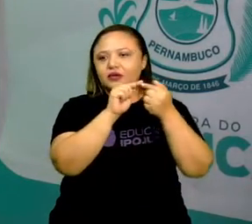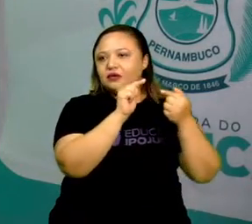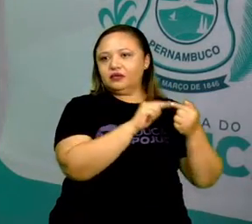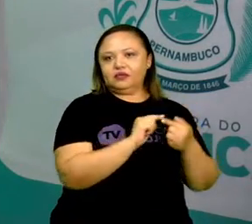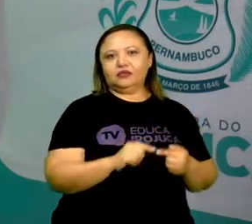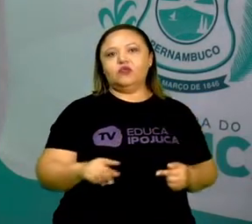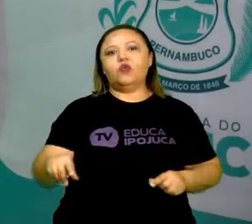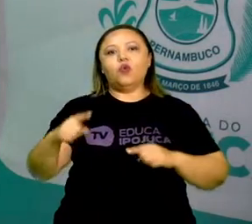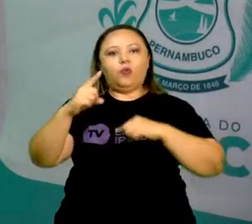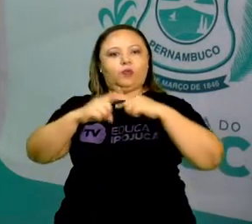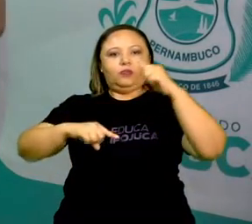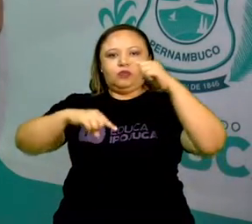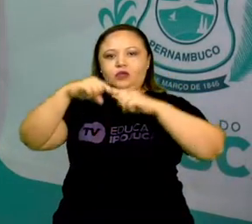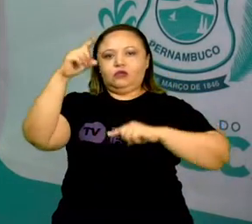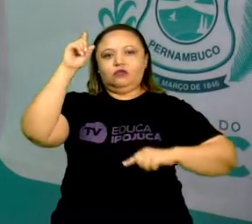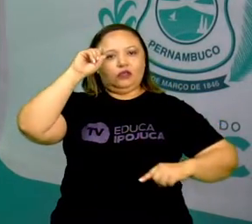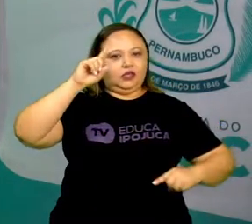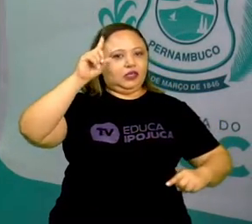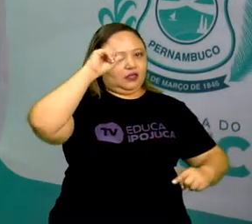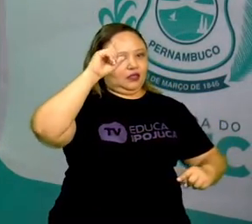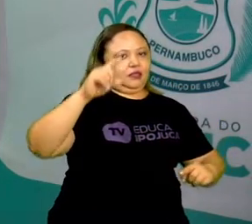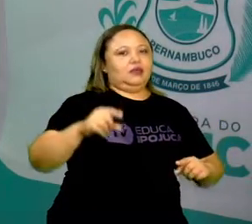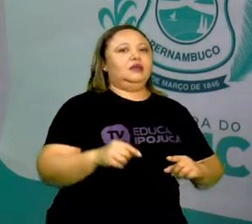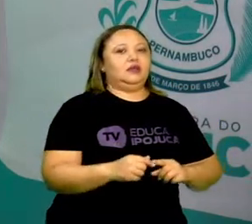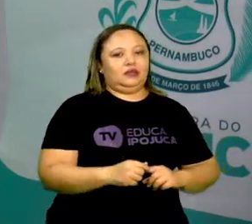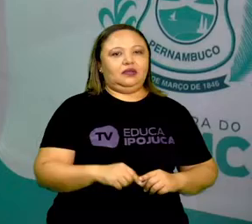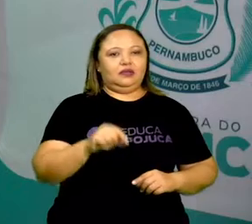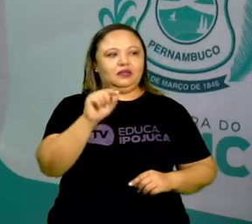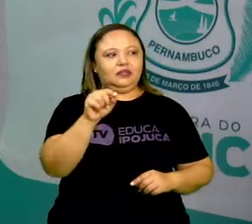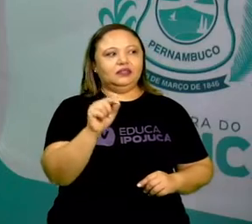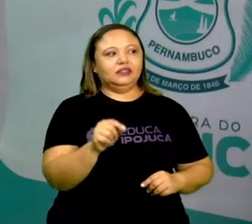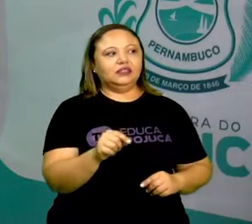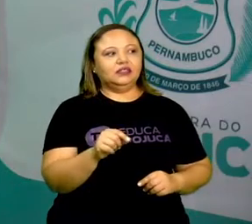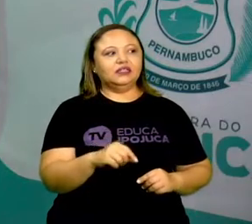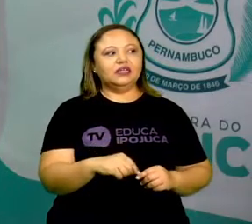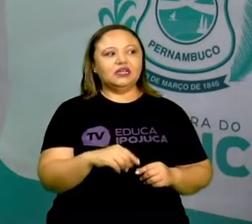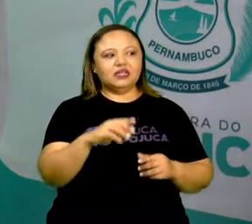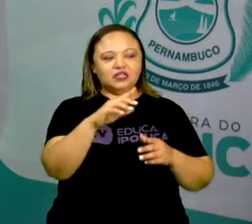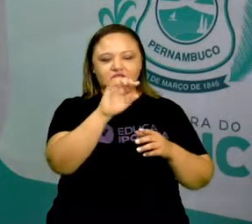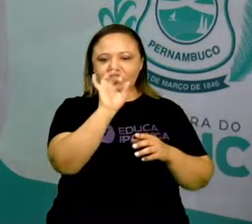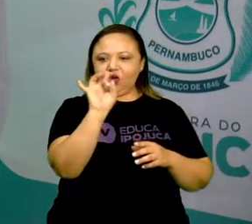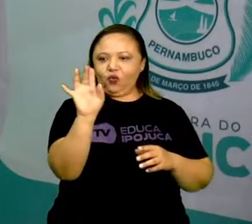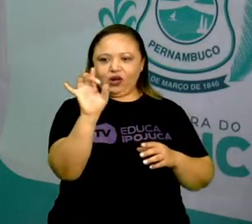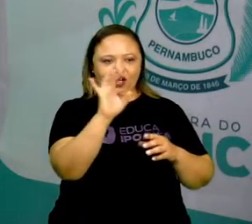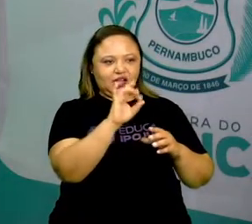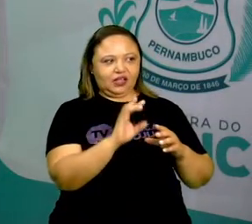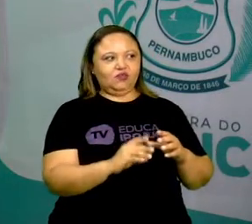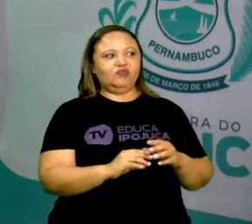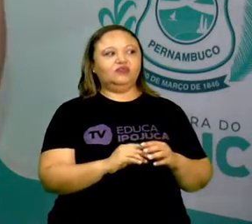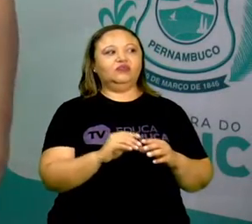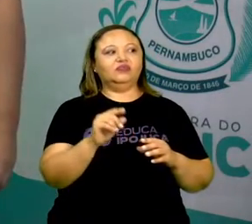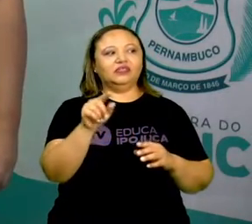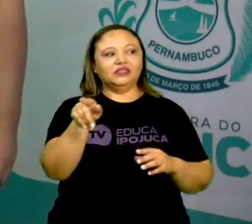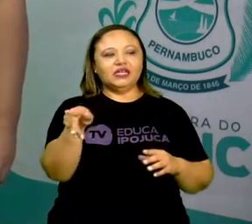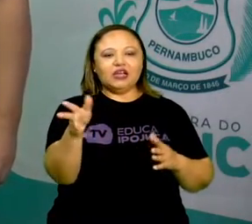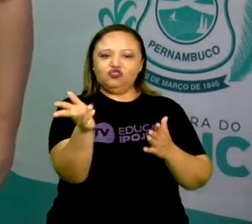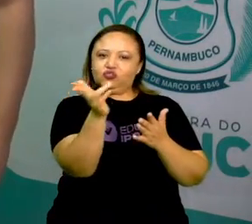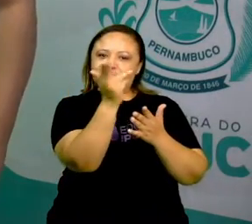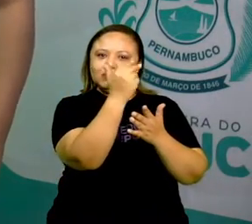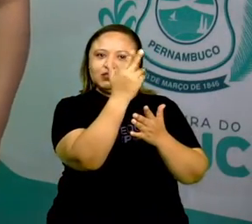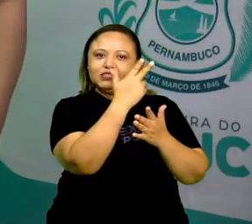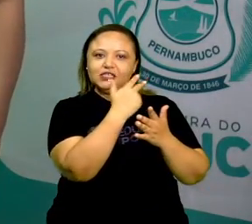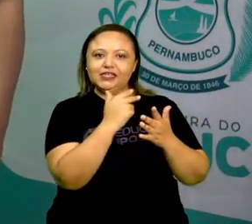dia aqui, ó, a gente já vai ter, ó, o cubo, o bloco retangular, a pirâmide, o